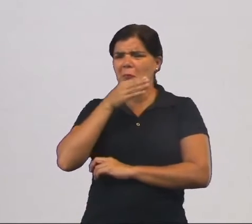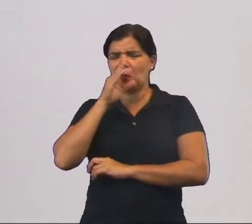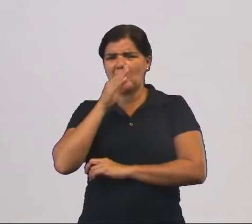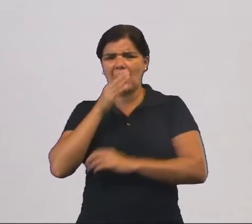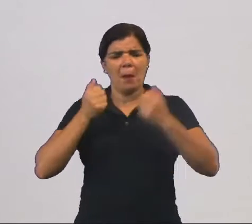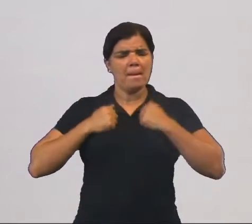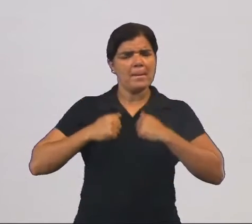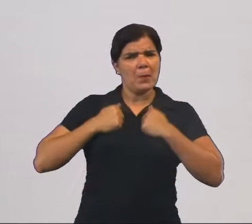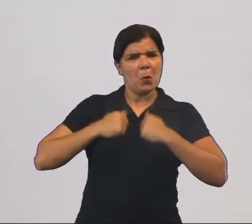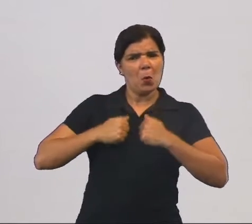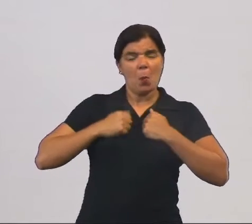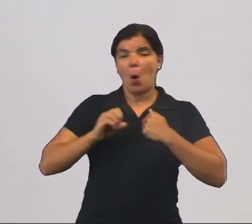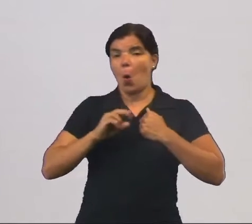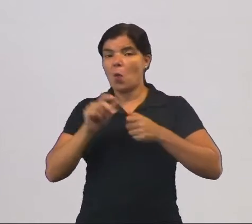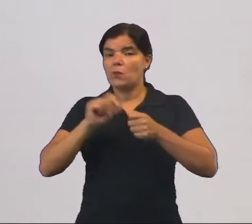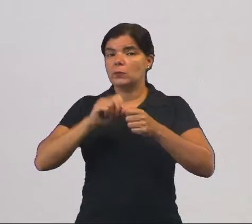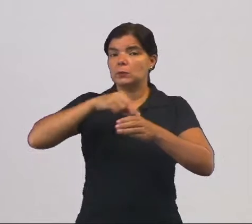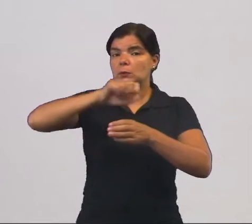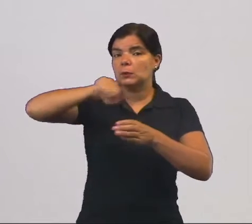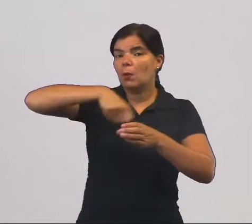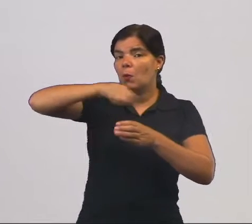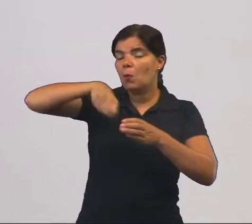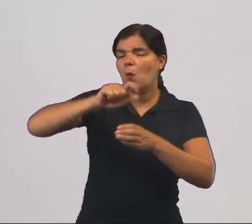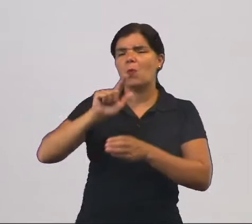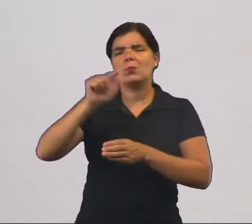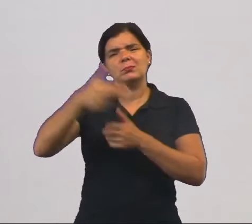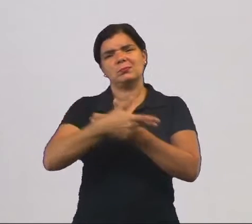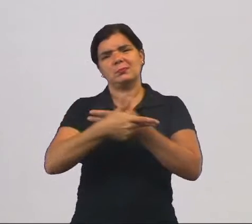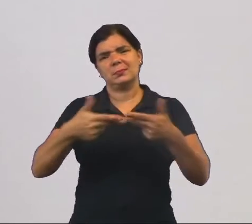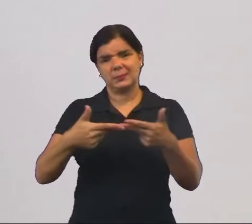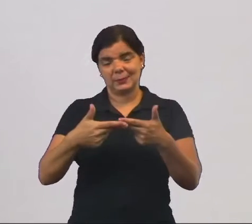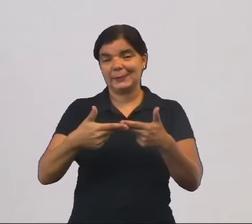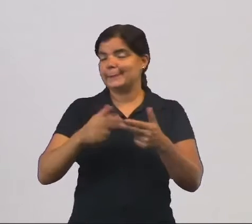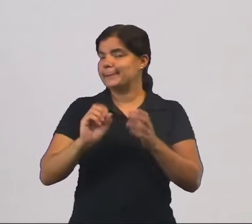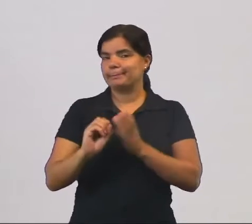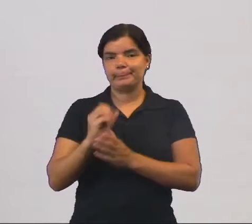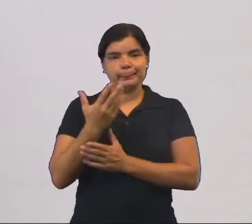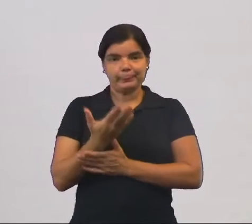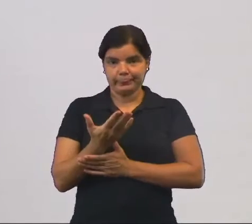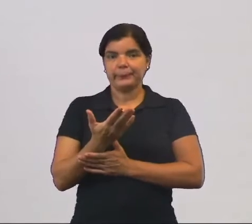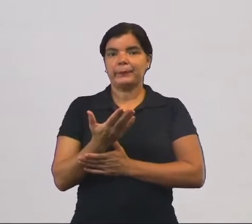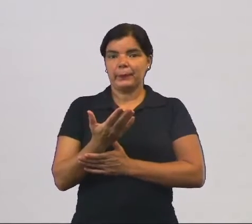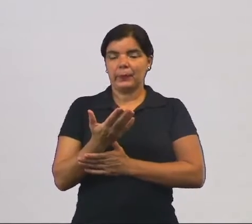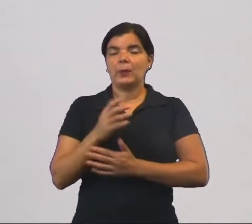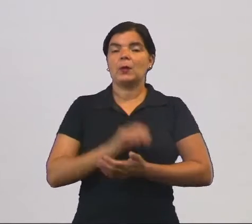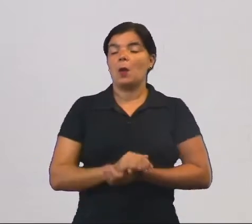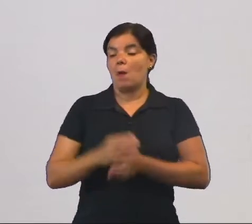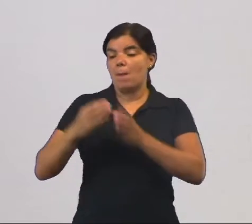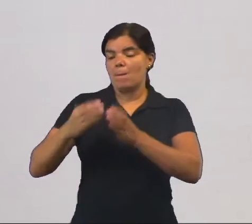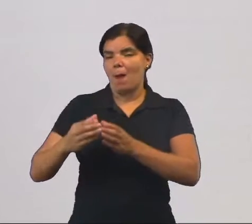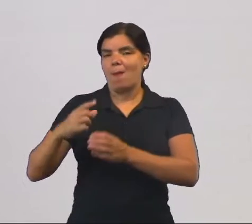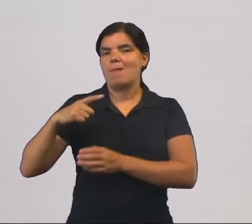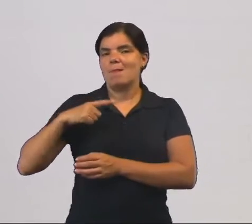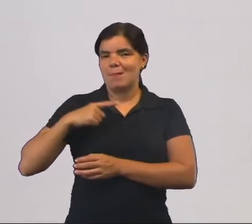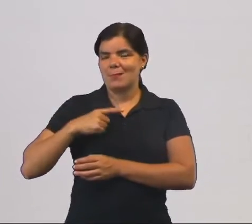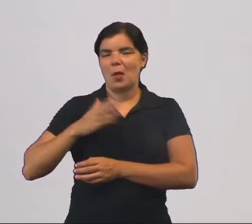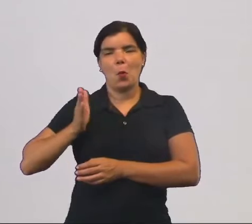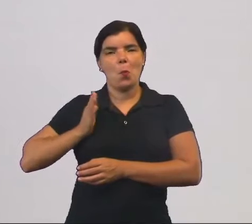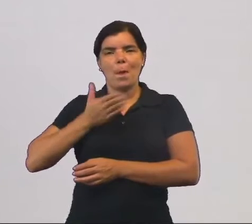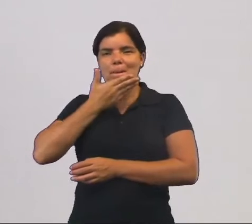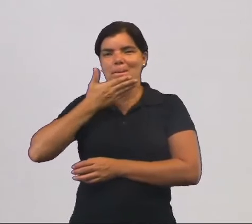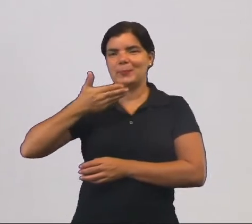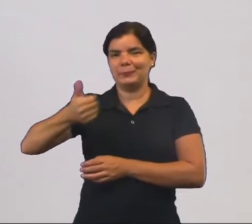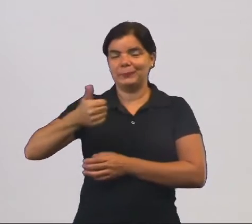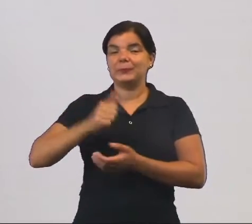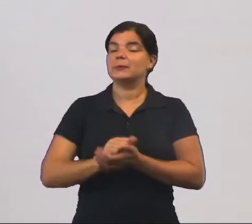tomar banho, para fazer comida e uma série de outras coisas que não acontece em bairros que têm uma infraestrutura